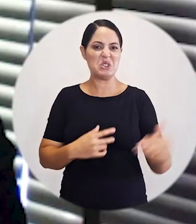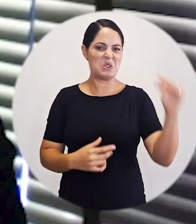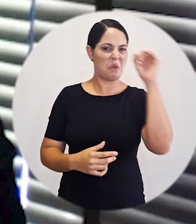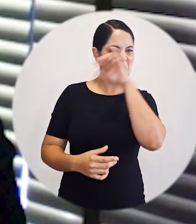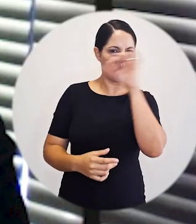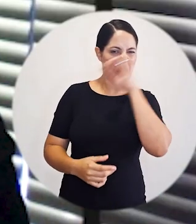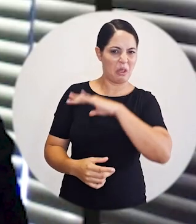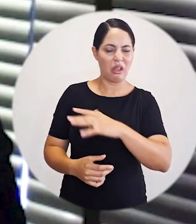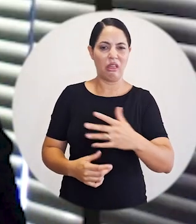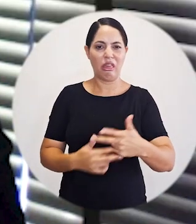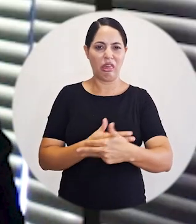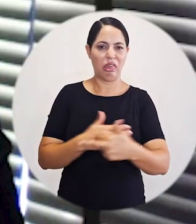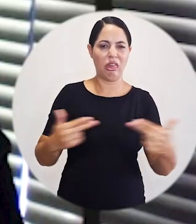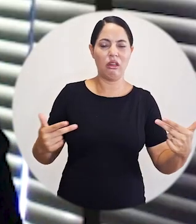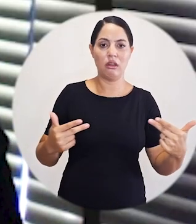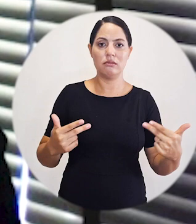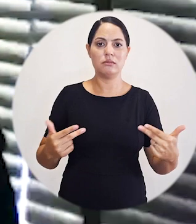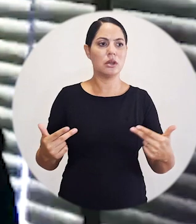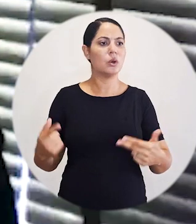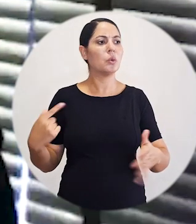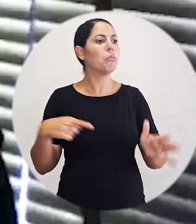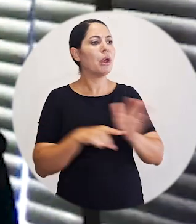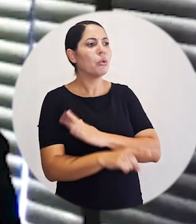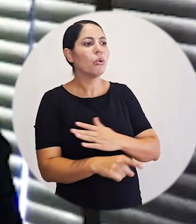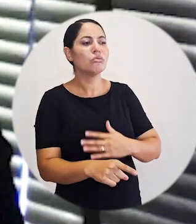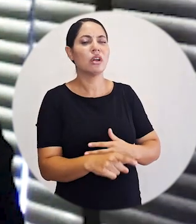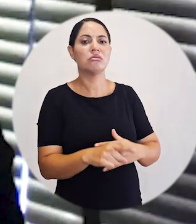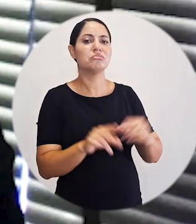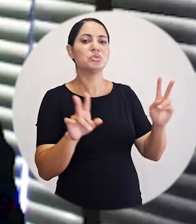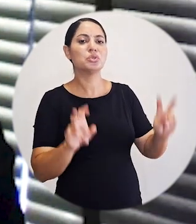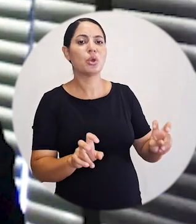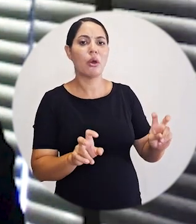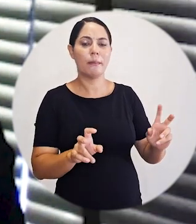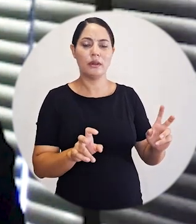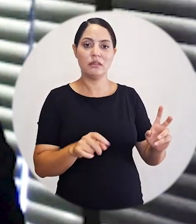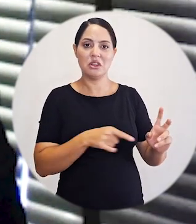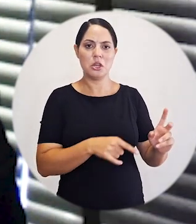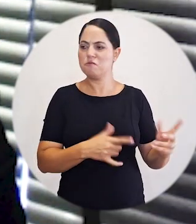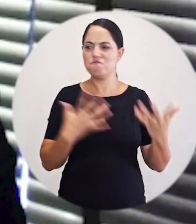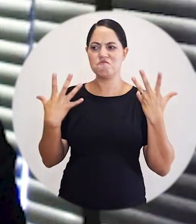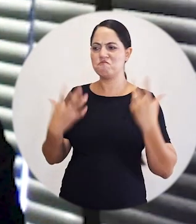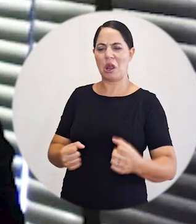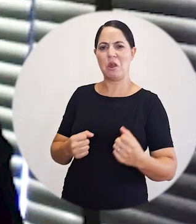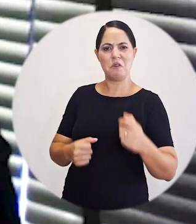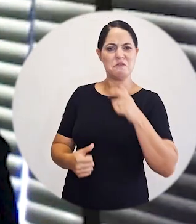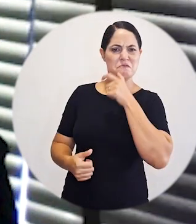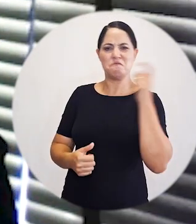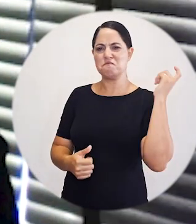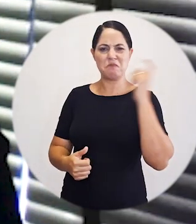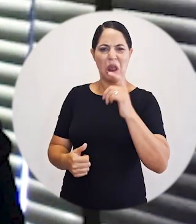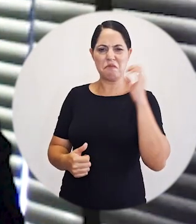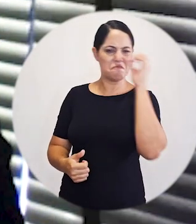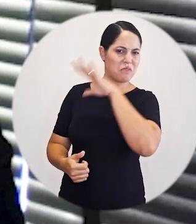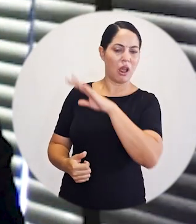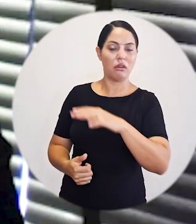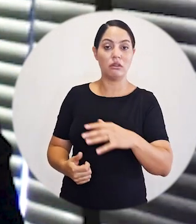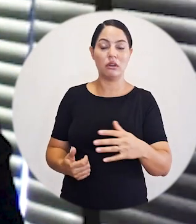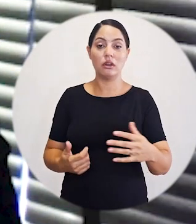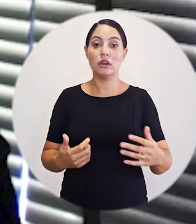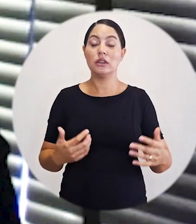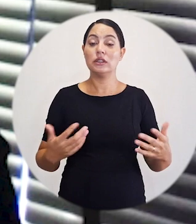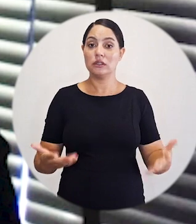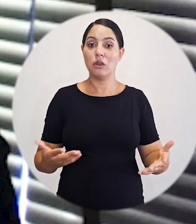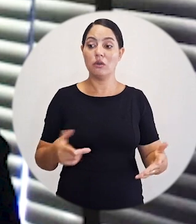espírito autoritário, que não aceita contestações do advogado a respeito do ato que está sendo praticado. Eu sempre tenho